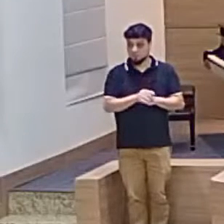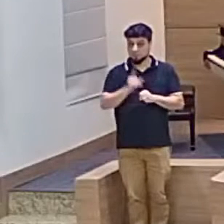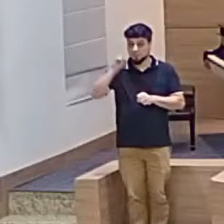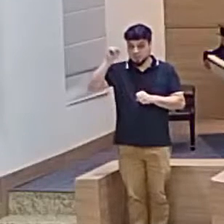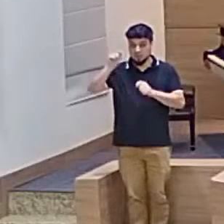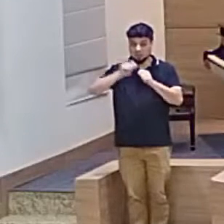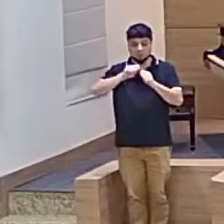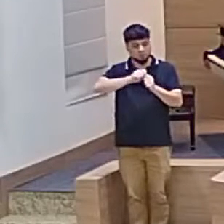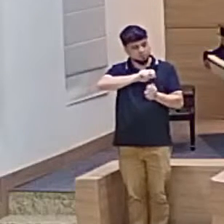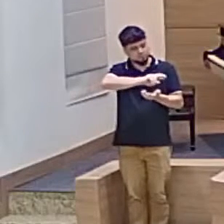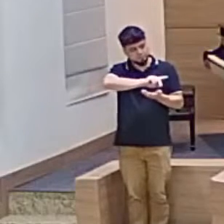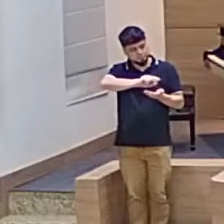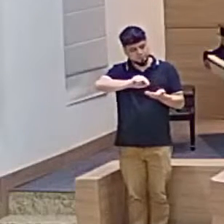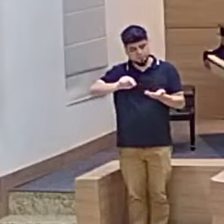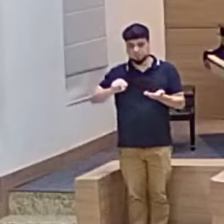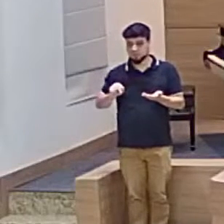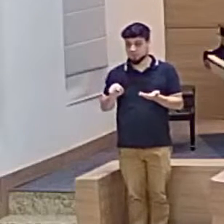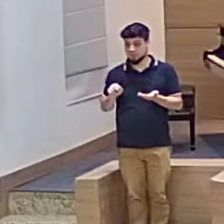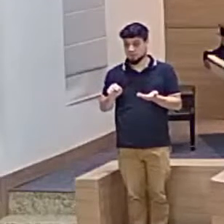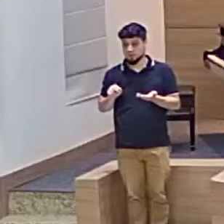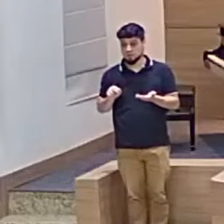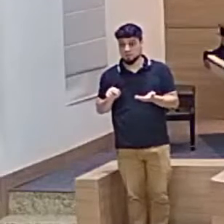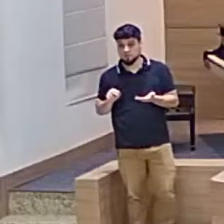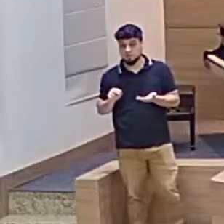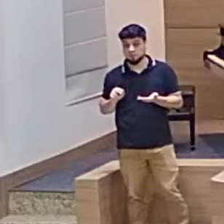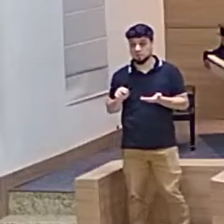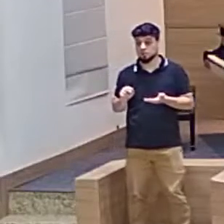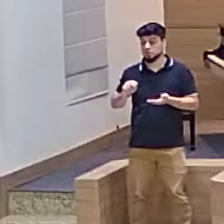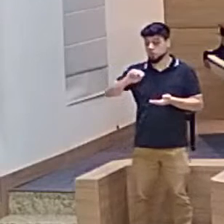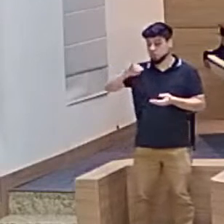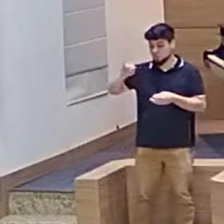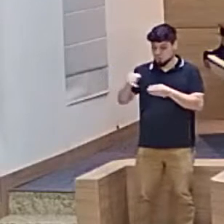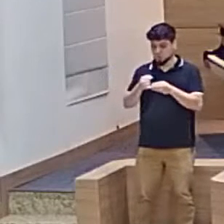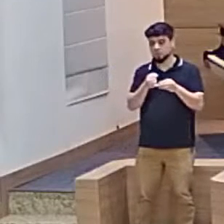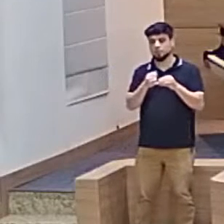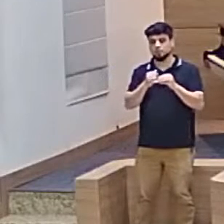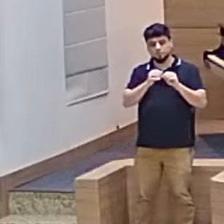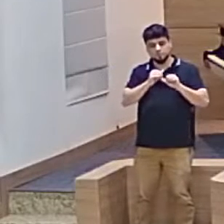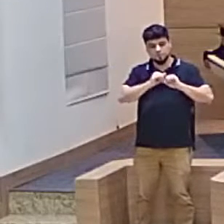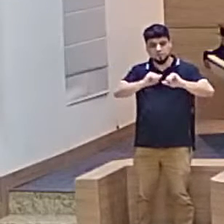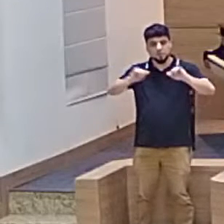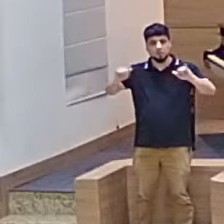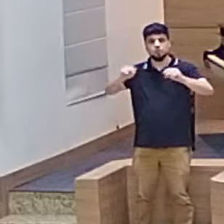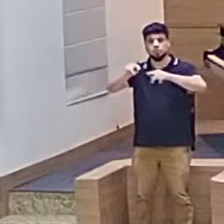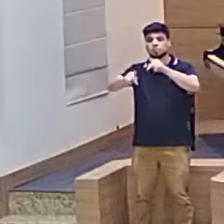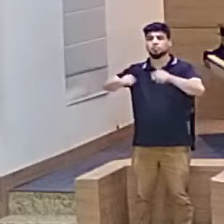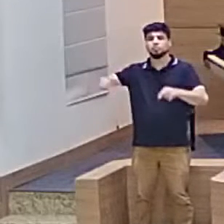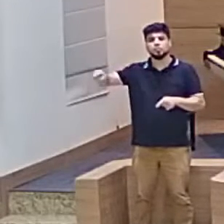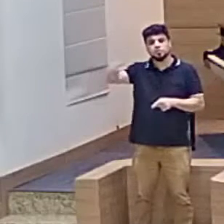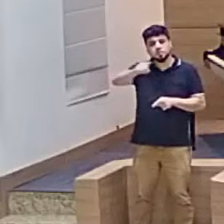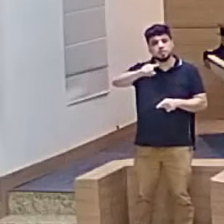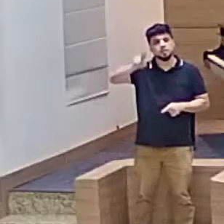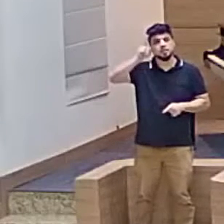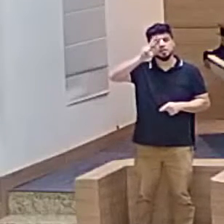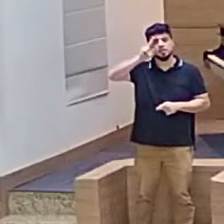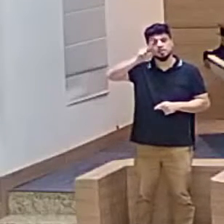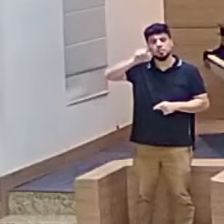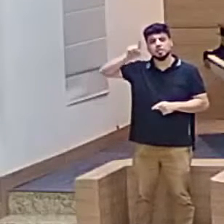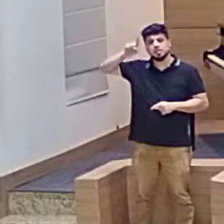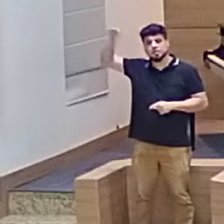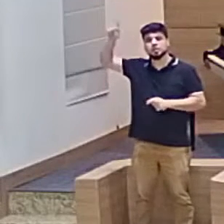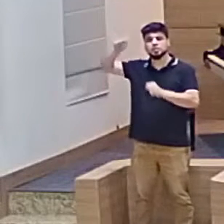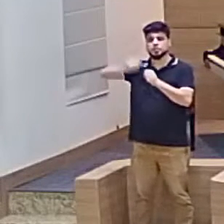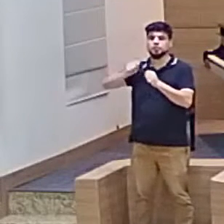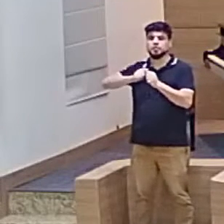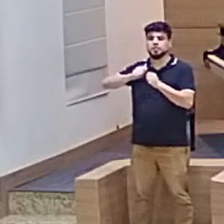é como se Josué dissesse assim olha povo de Israel presta atenção no que Deus fez na história